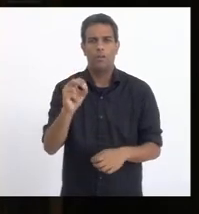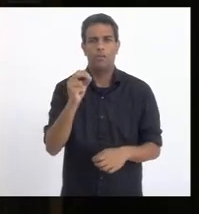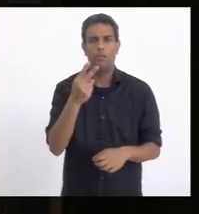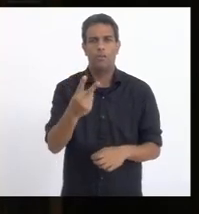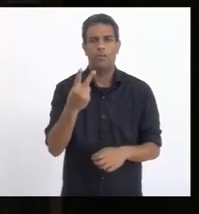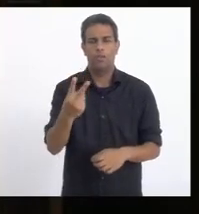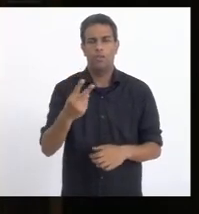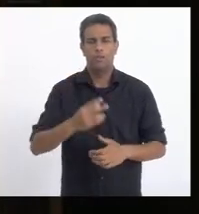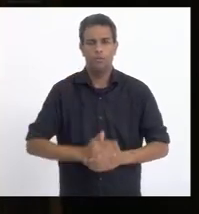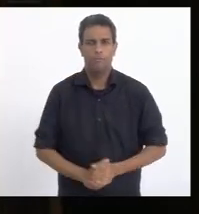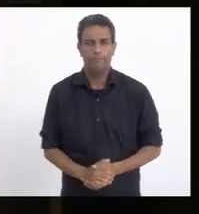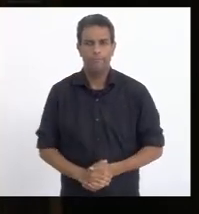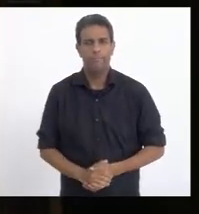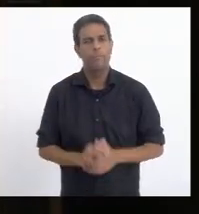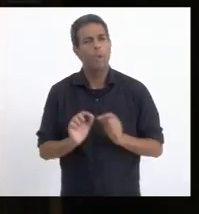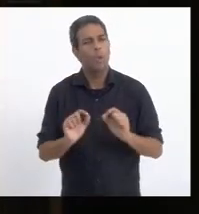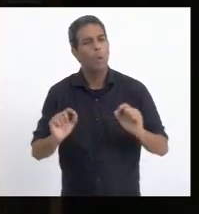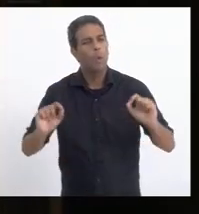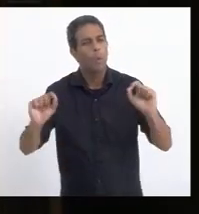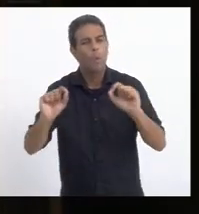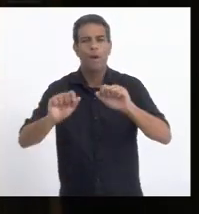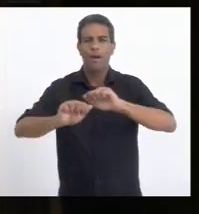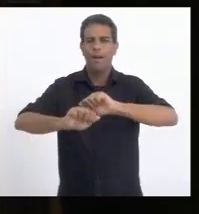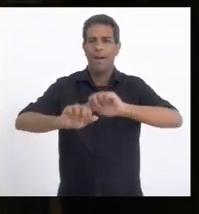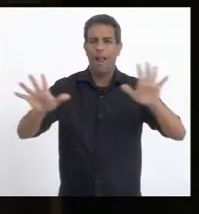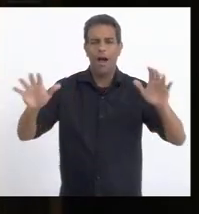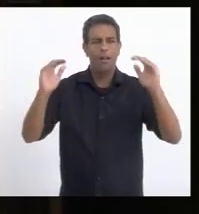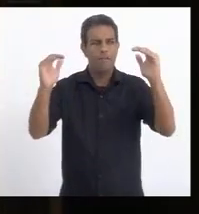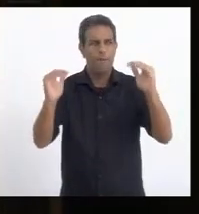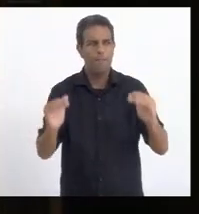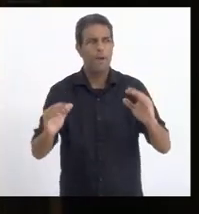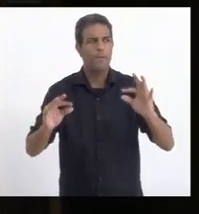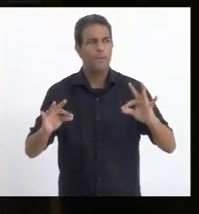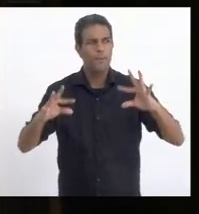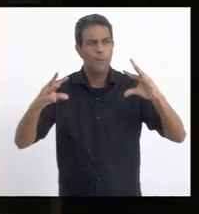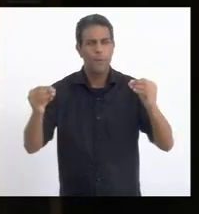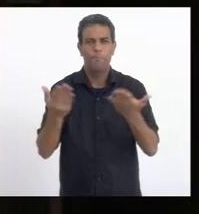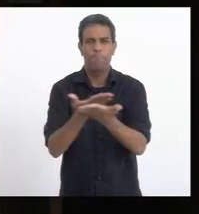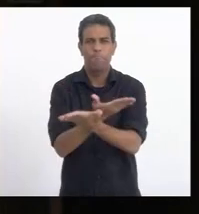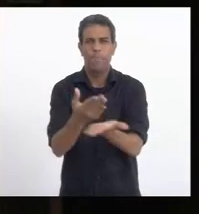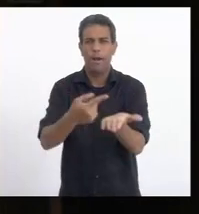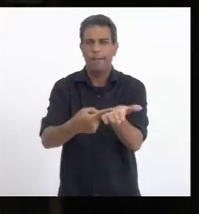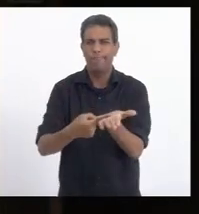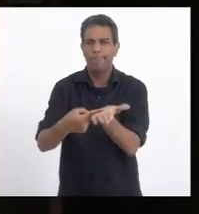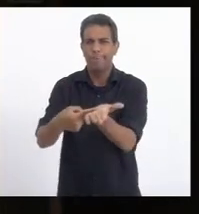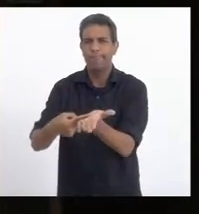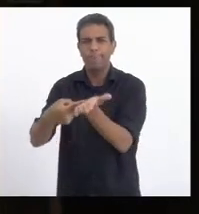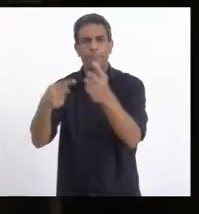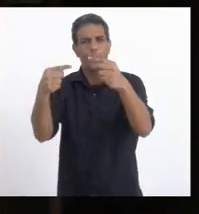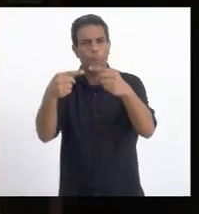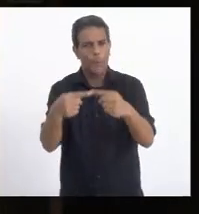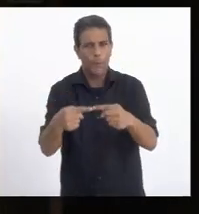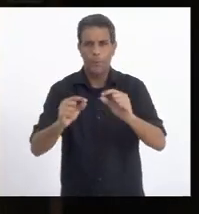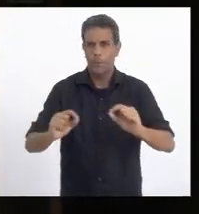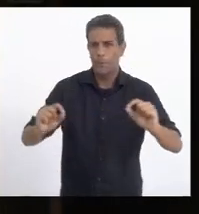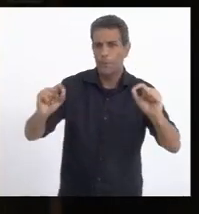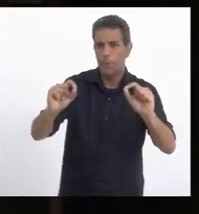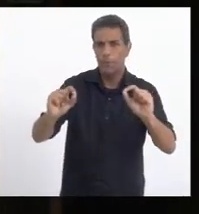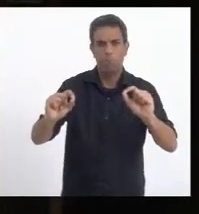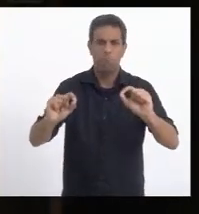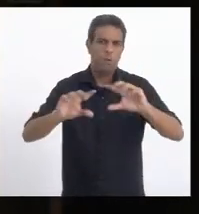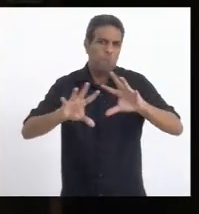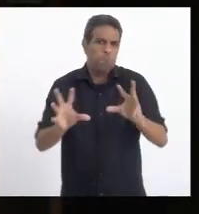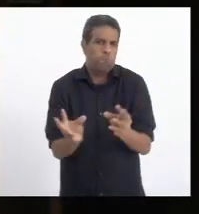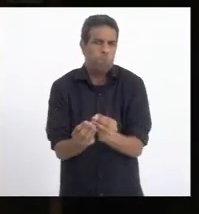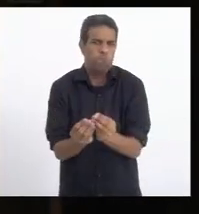é são elas são esses esclarecimentos que nos competiram e eu não